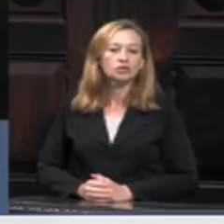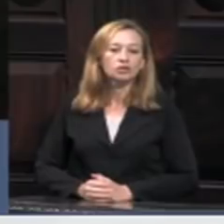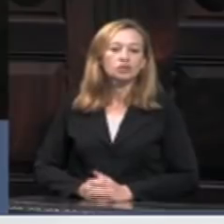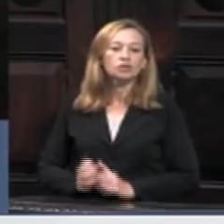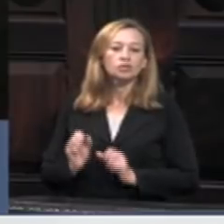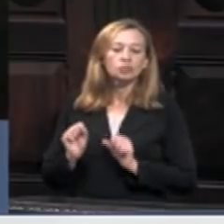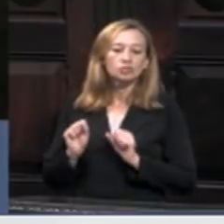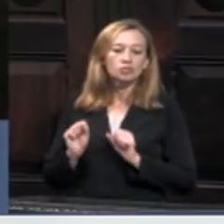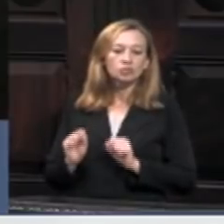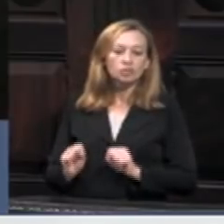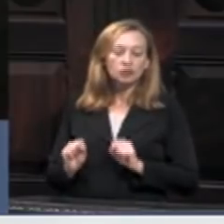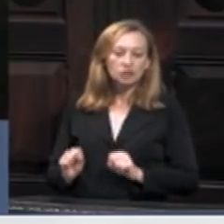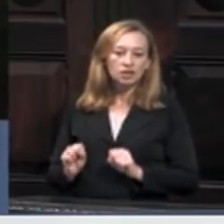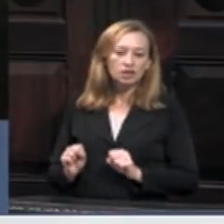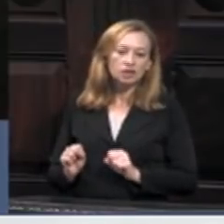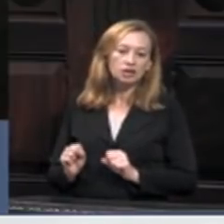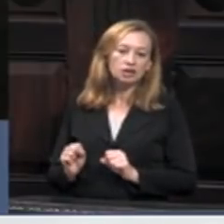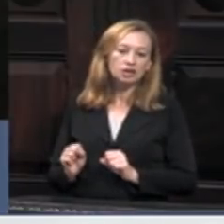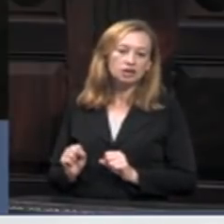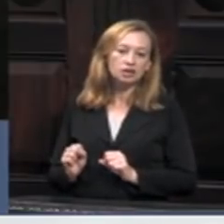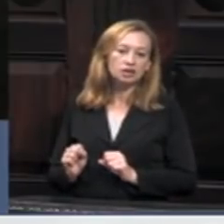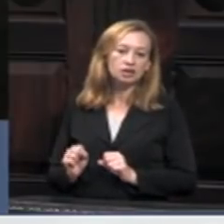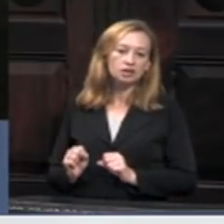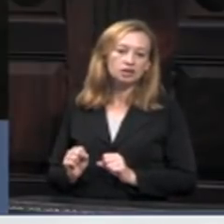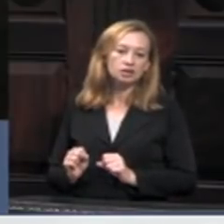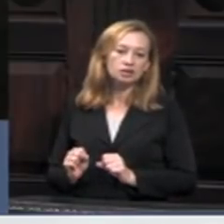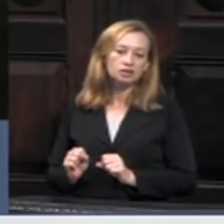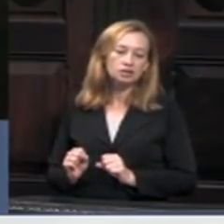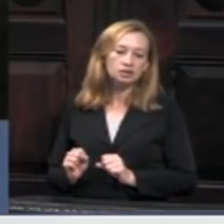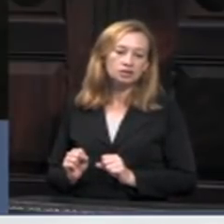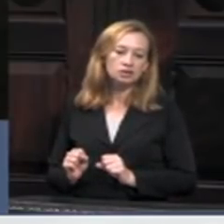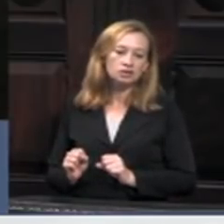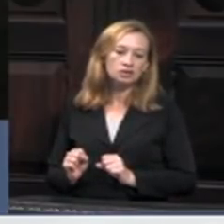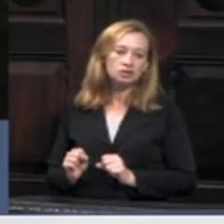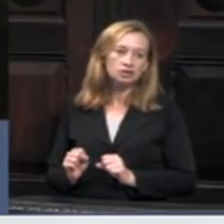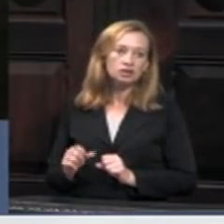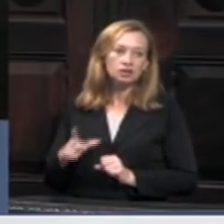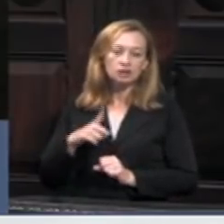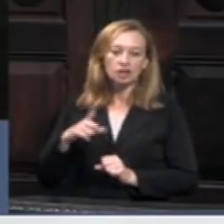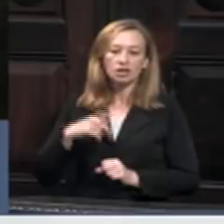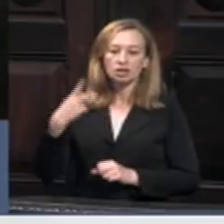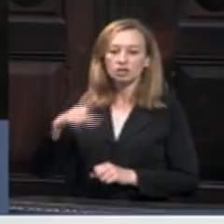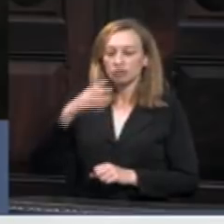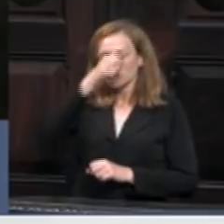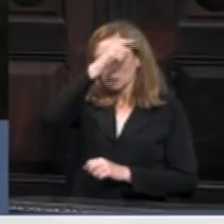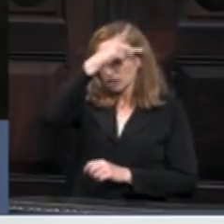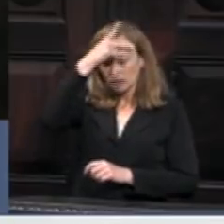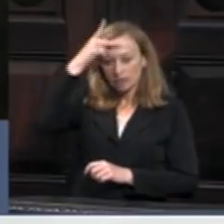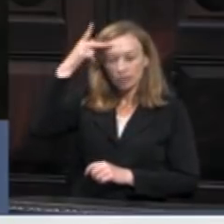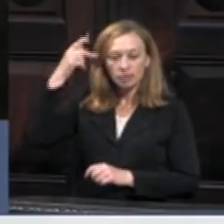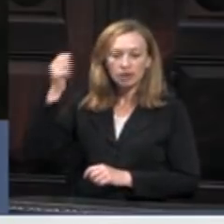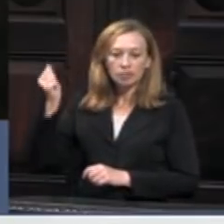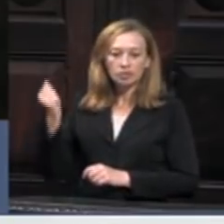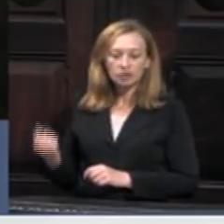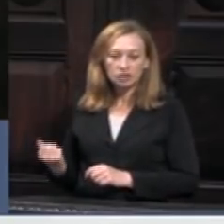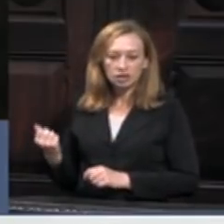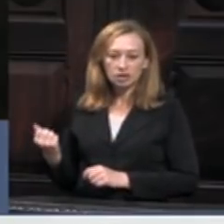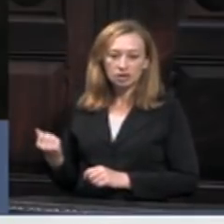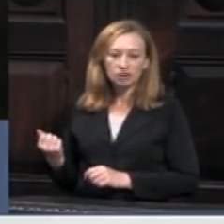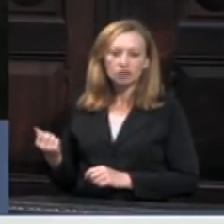passar a ser administrados nas suas aposentadorias e pensões pelo